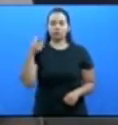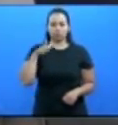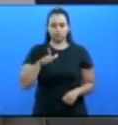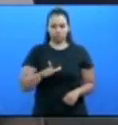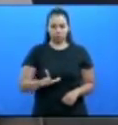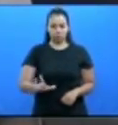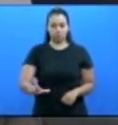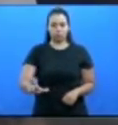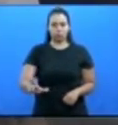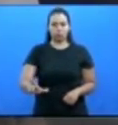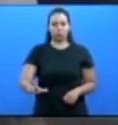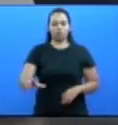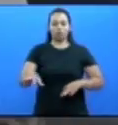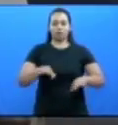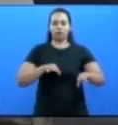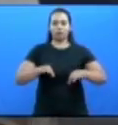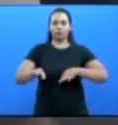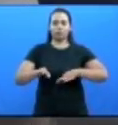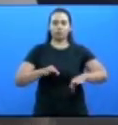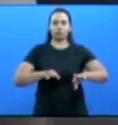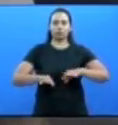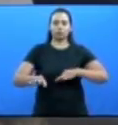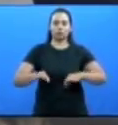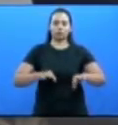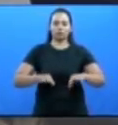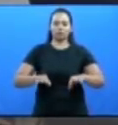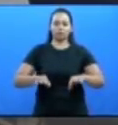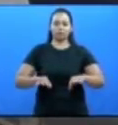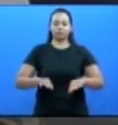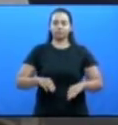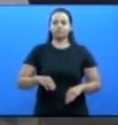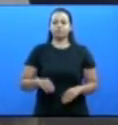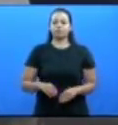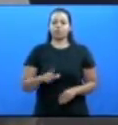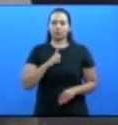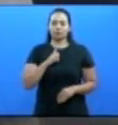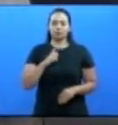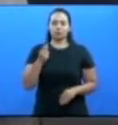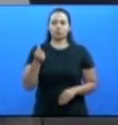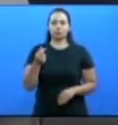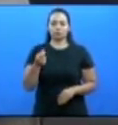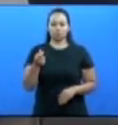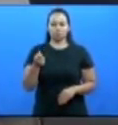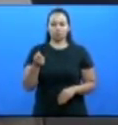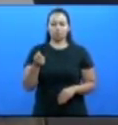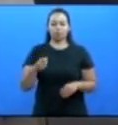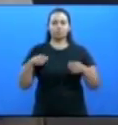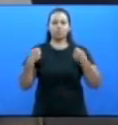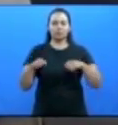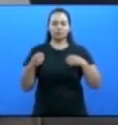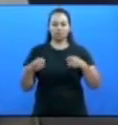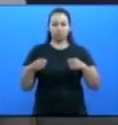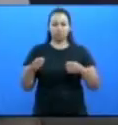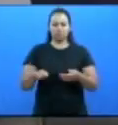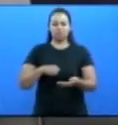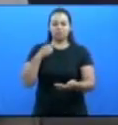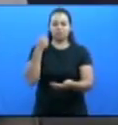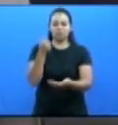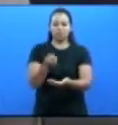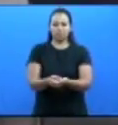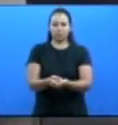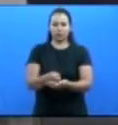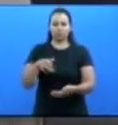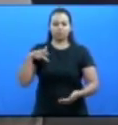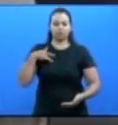continuidade, há verbas que são inerentes já, quase que carimbada, porque a manutenção de alguns programas de saúde,